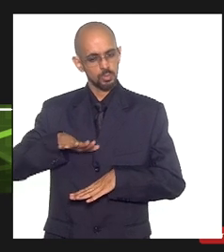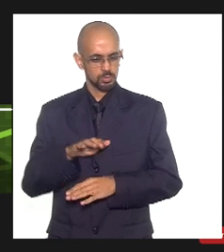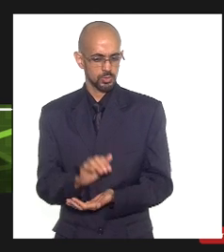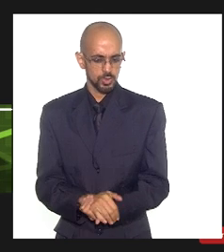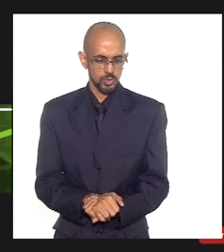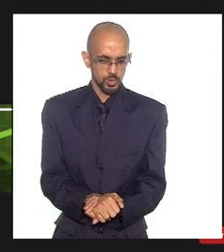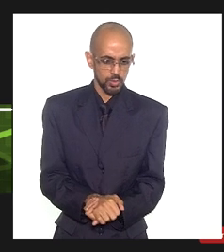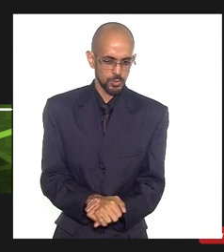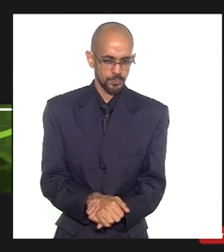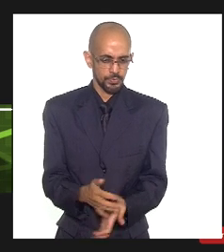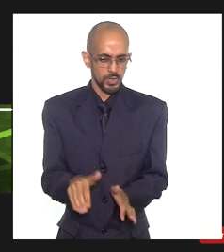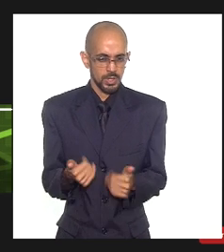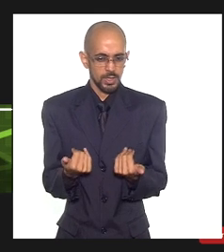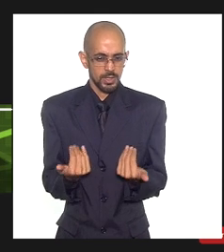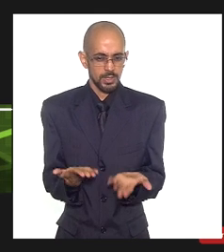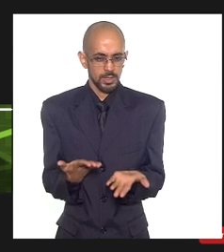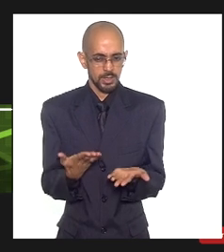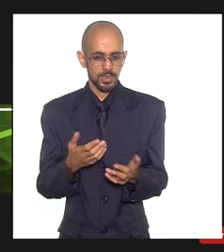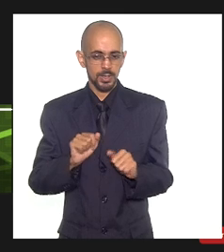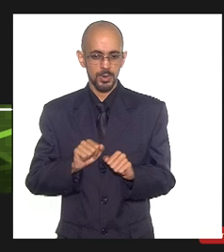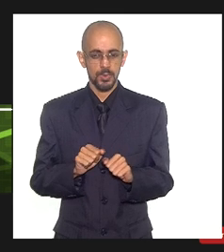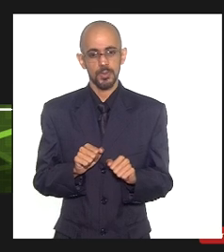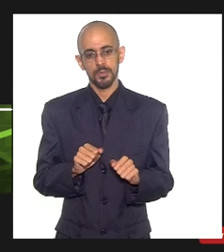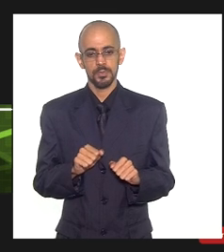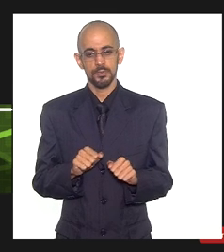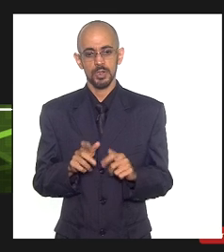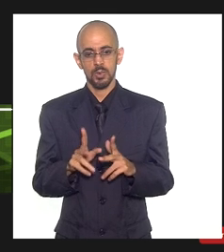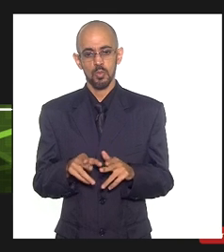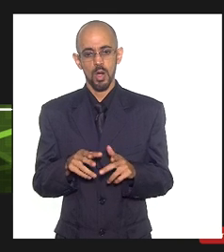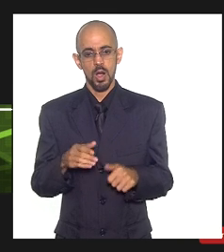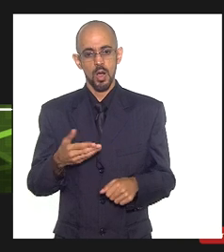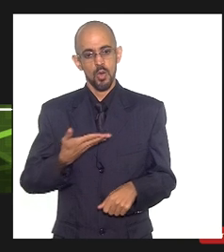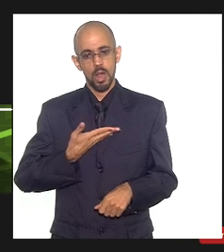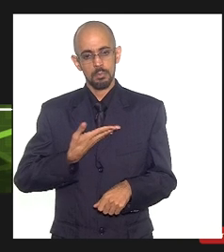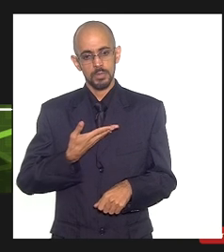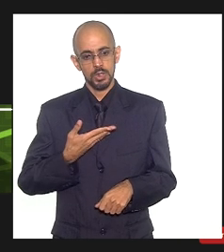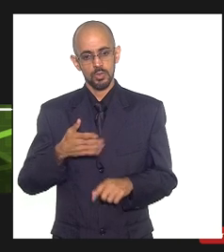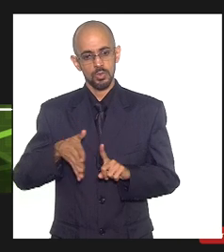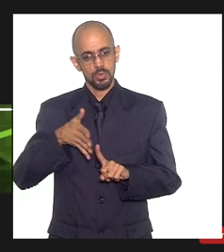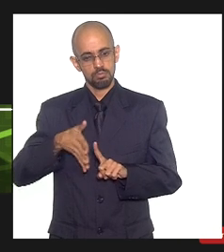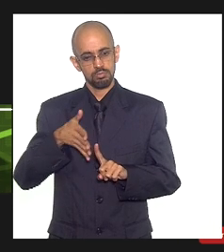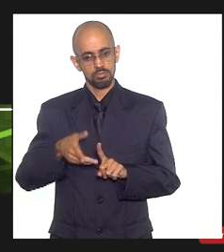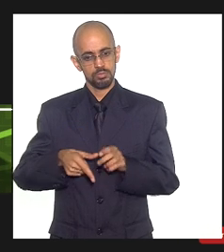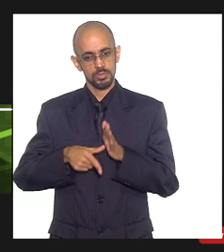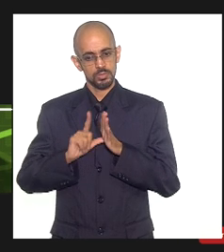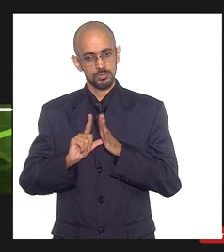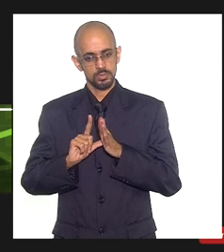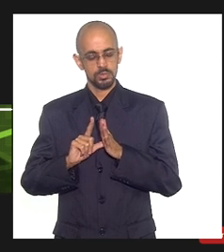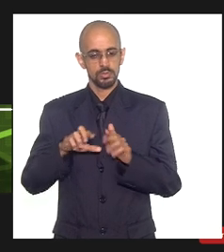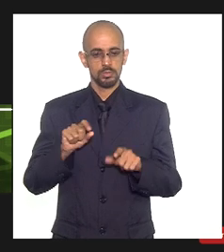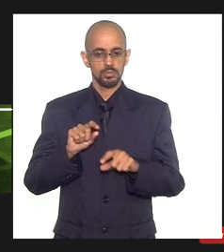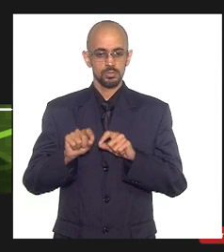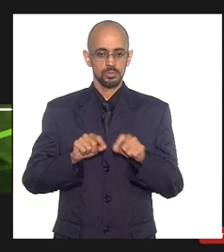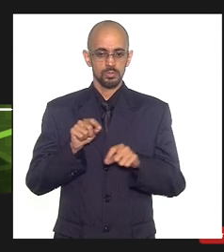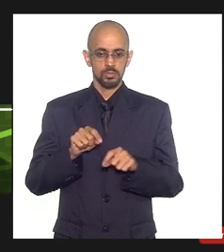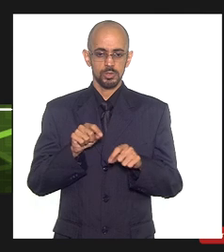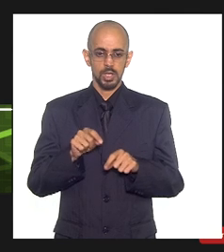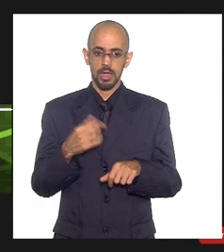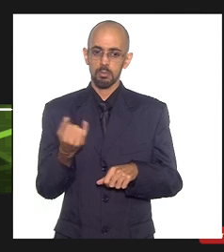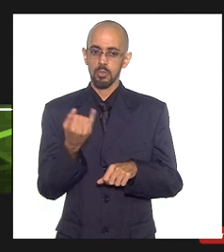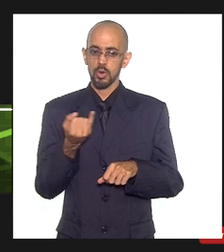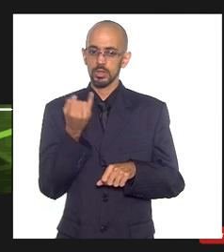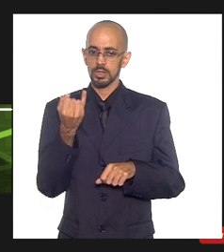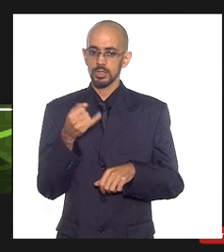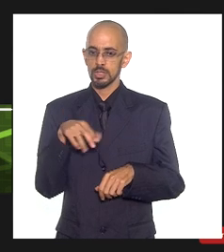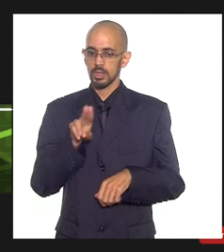com o Renato mas só ressaltar a importância da universidade de estaduais em especial da UERD para o nosso estado